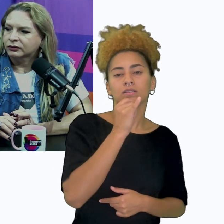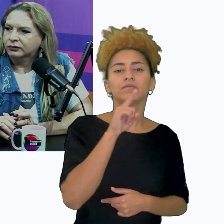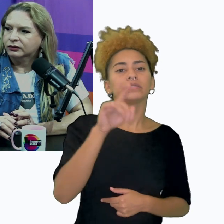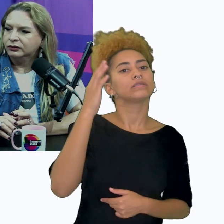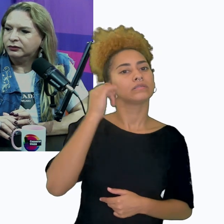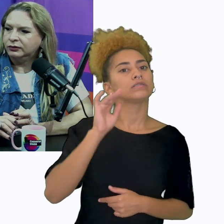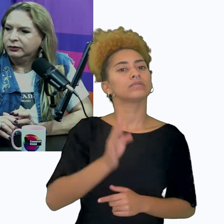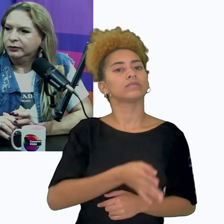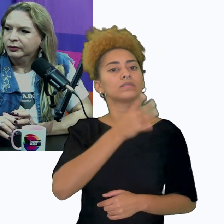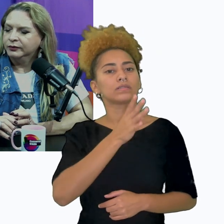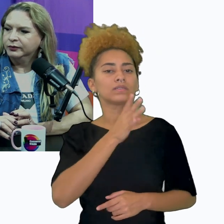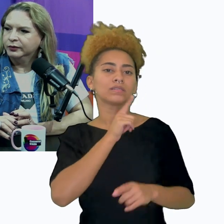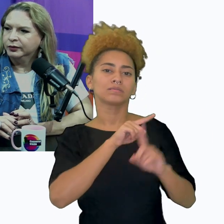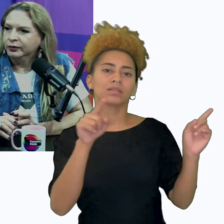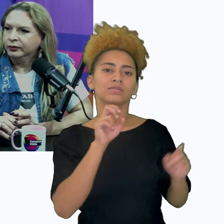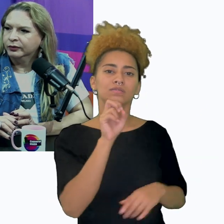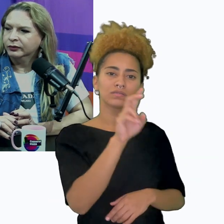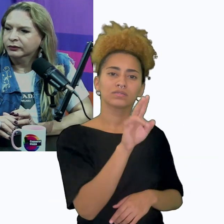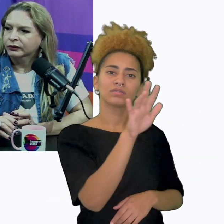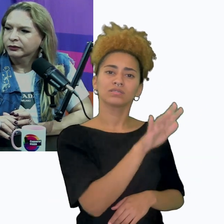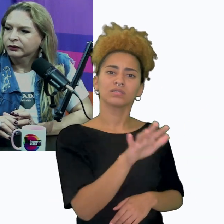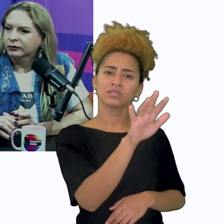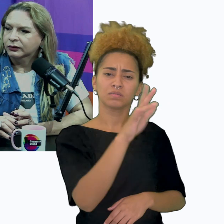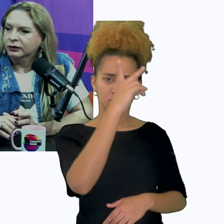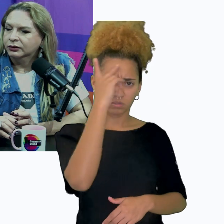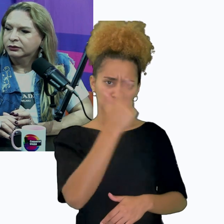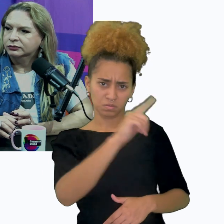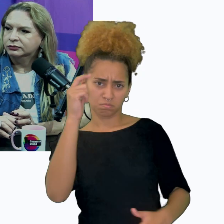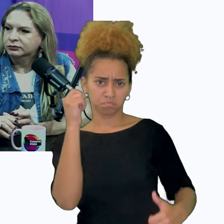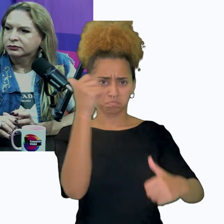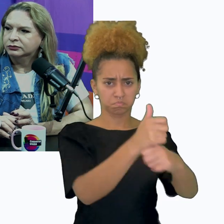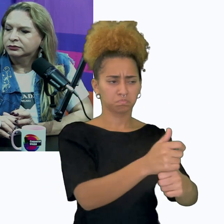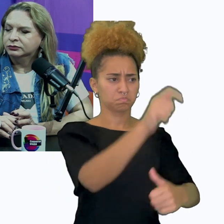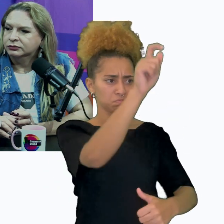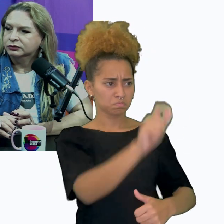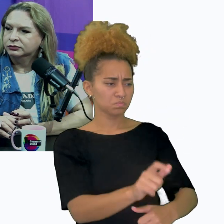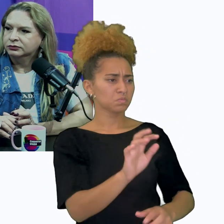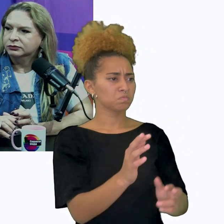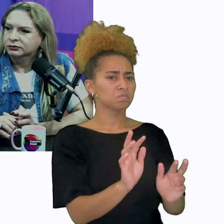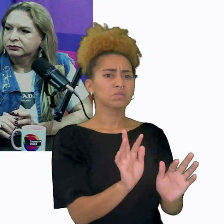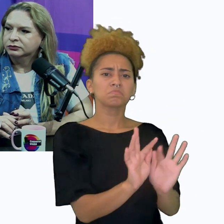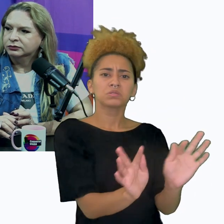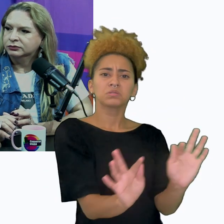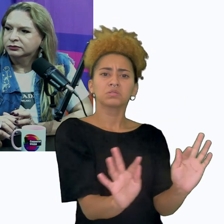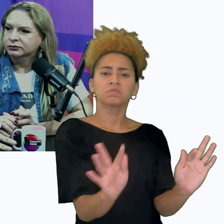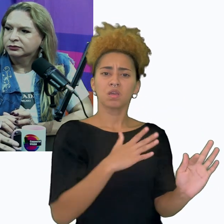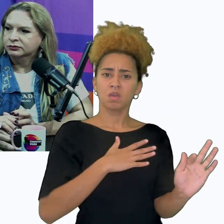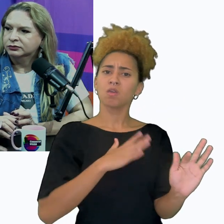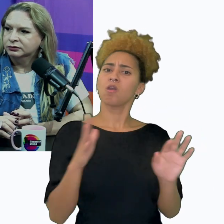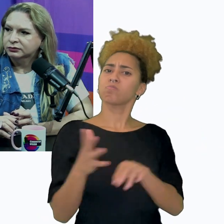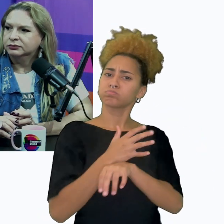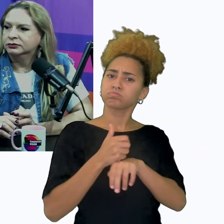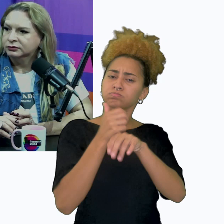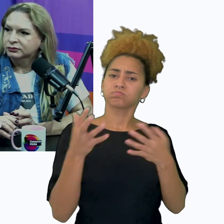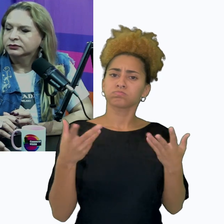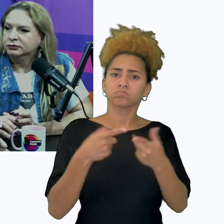quando você sabe trabalhar e você vê que tem uma outra pessoa que tá no teu lugar que não faz um dedo medindo do seu trabalho,